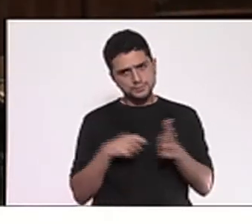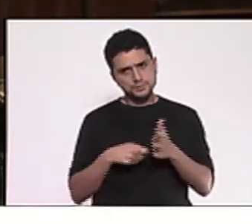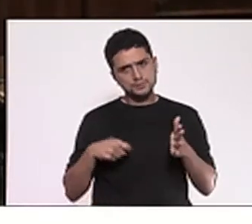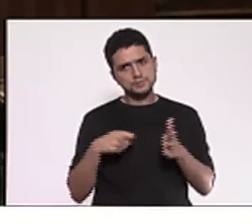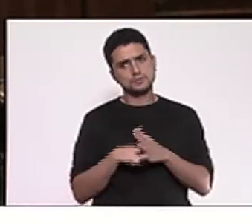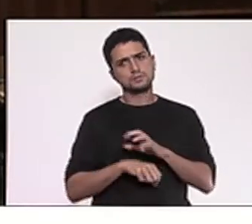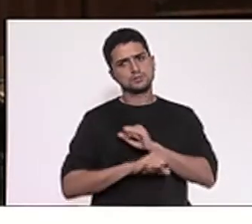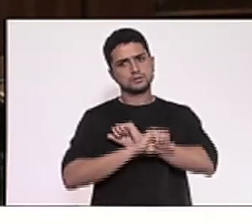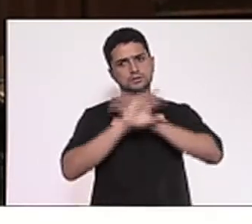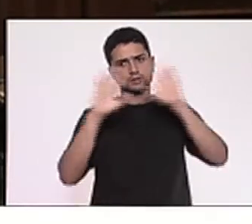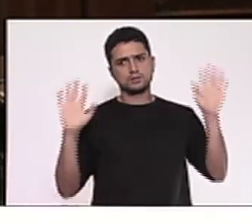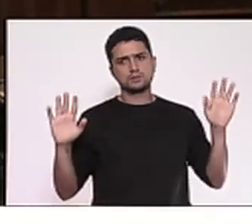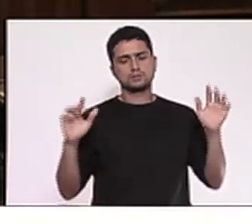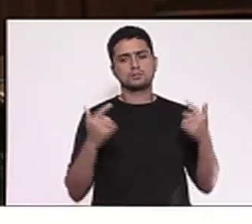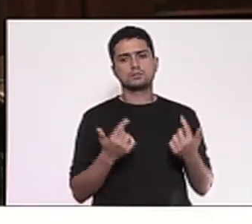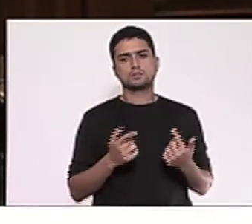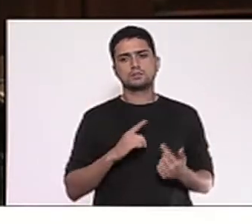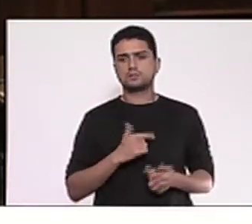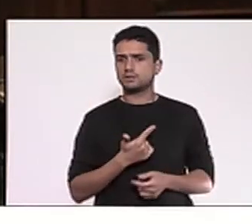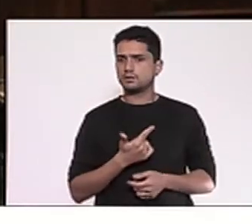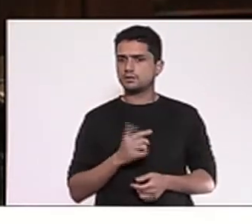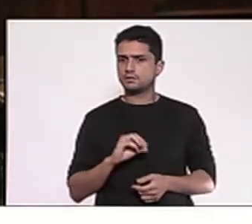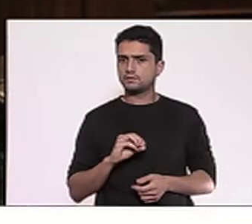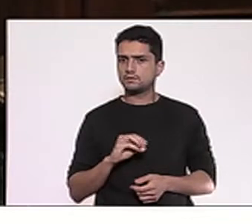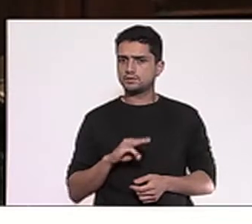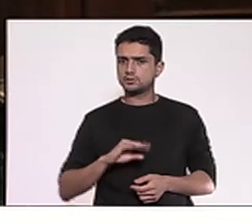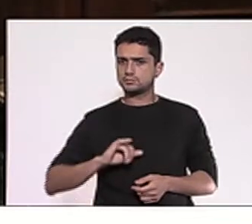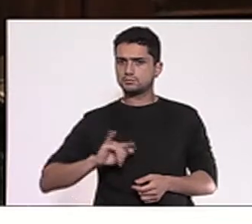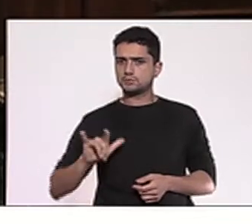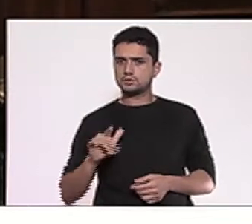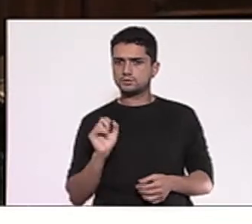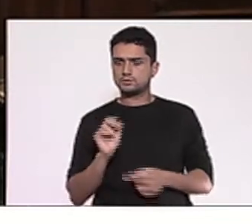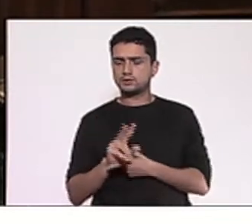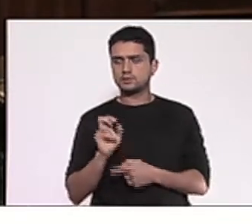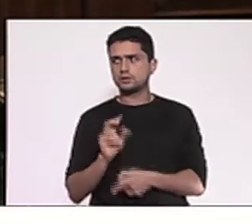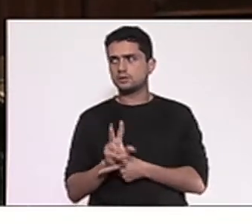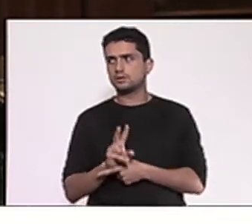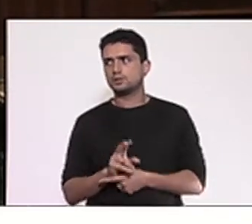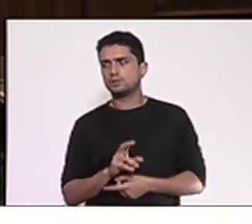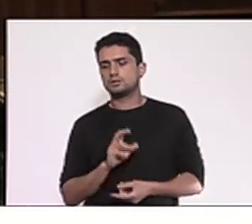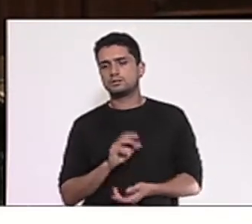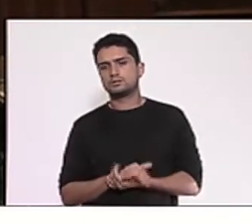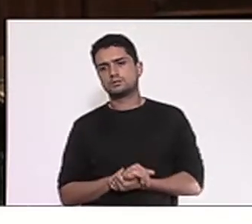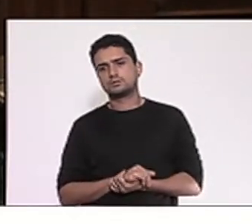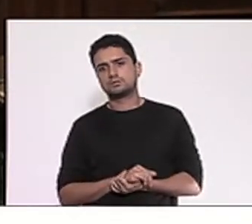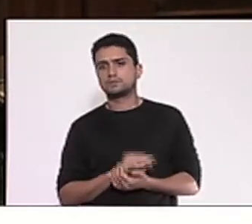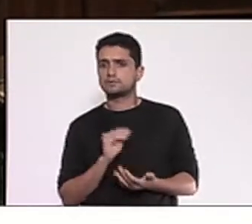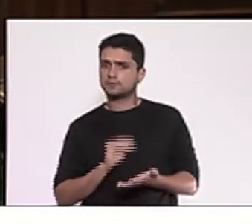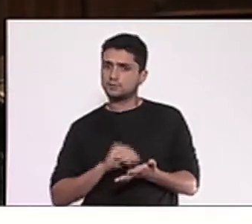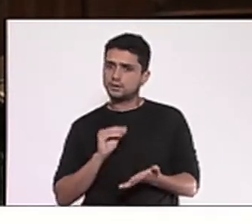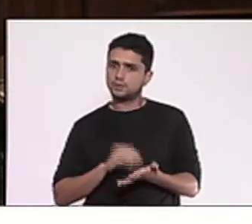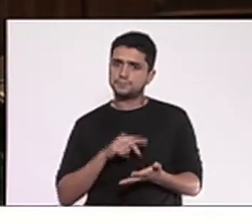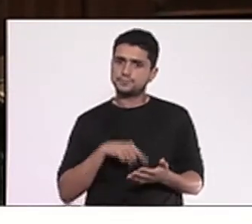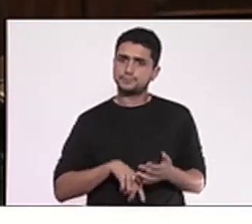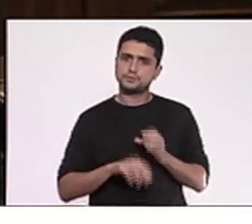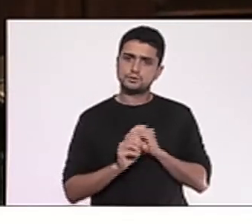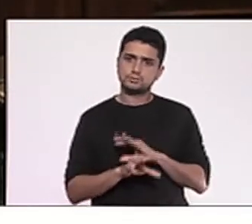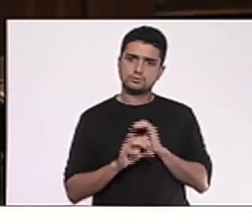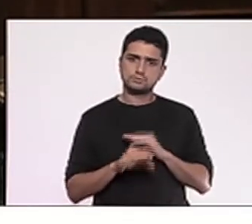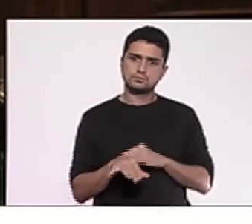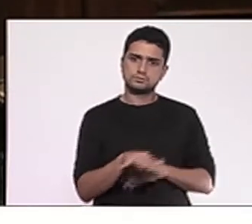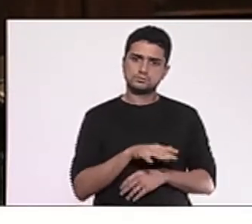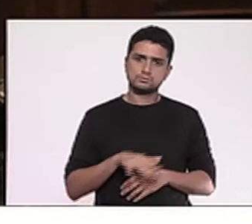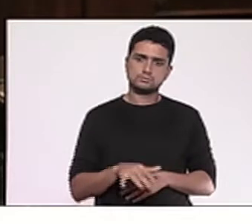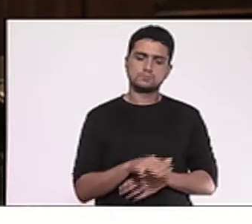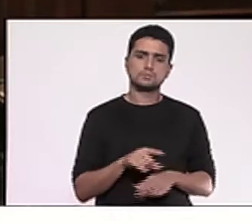Não tinha 20 mil vagas, ou melhor, havia 20 mil vagas faltantes na rede estadual de educação, entre outras razões, porque